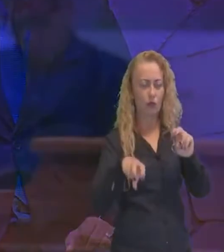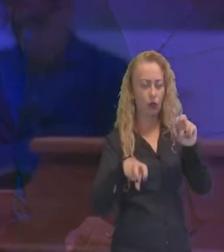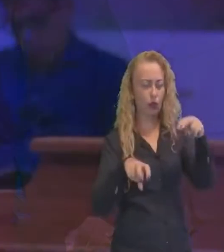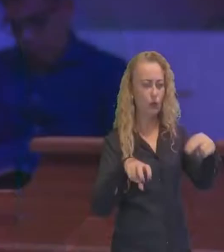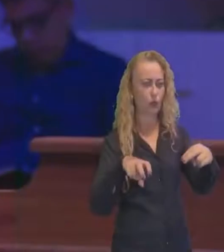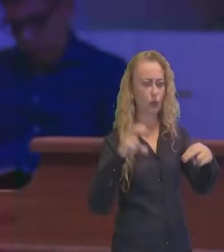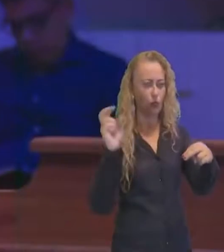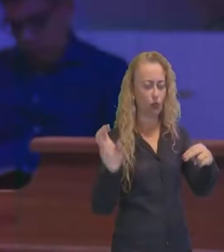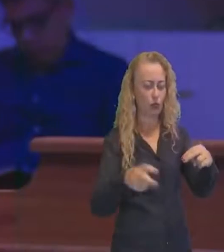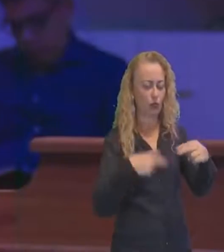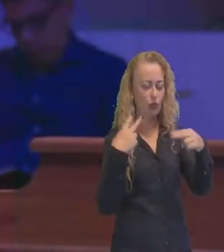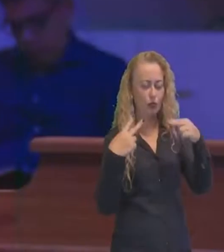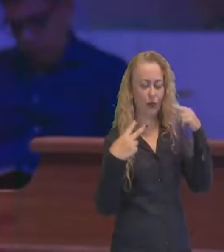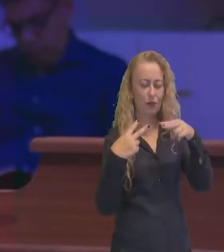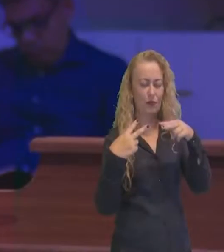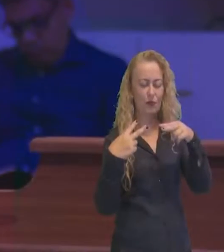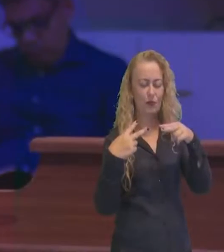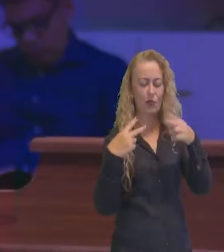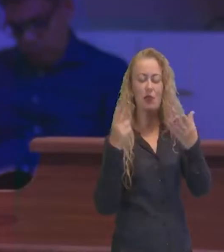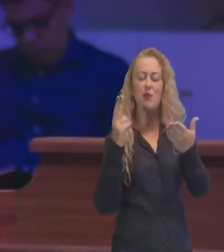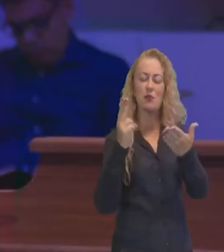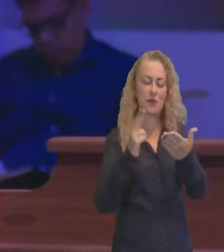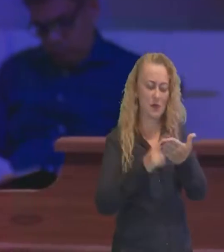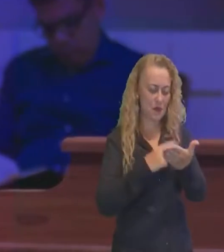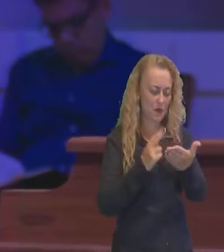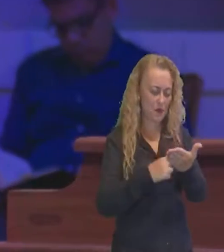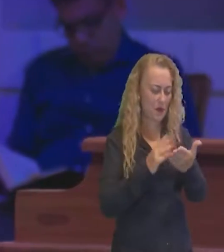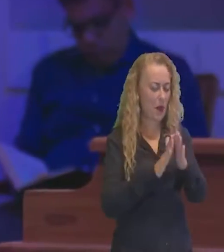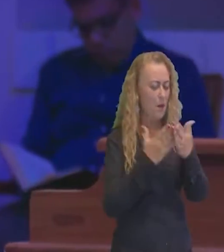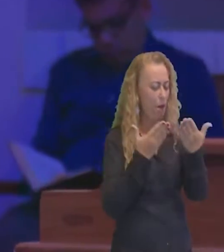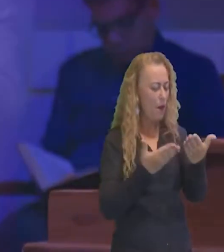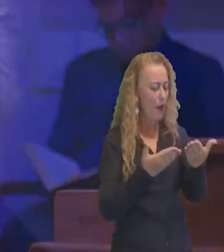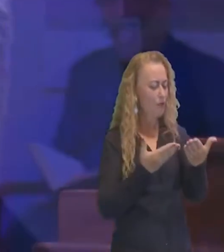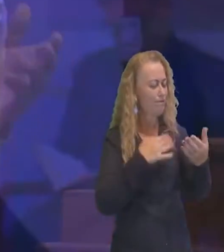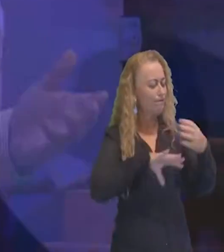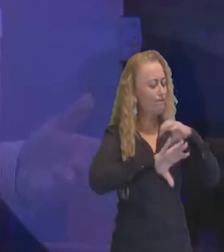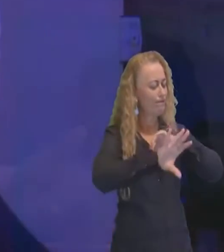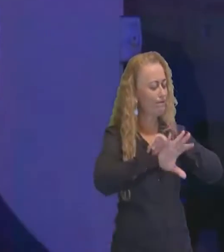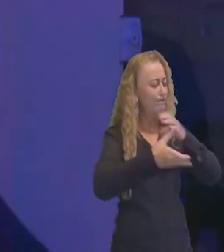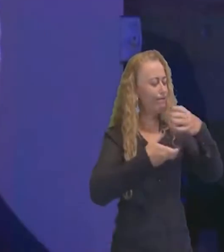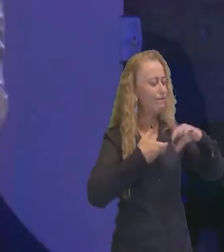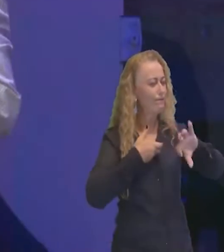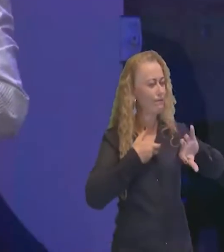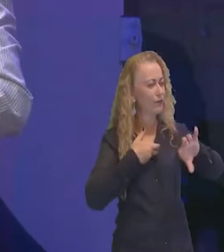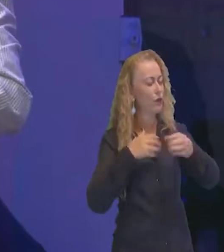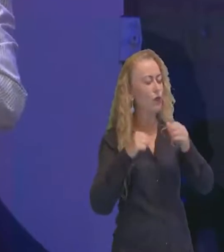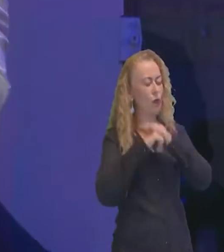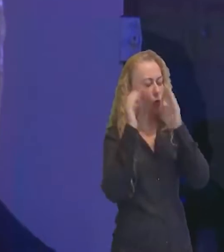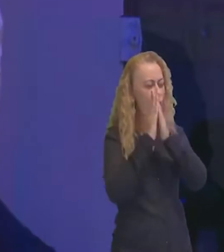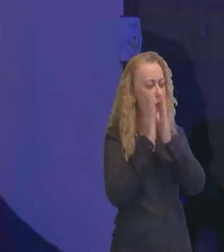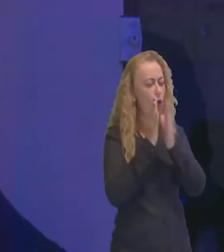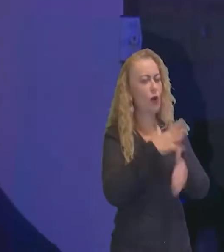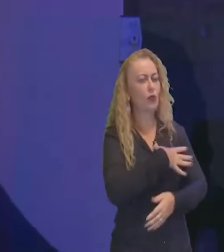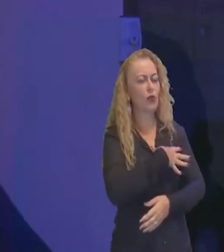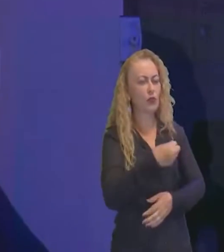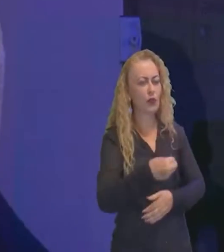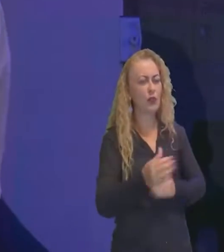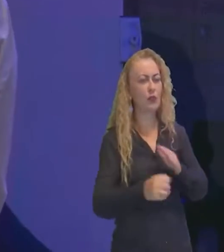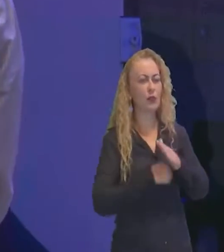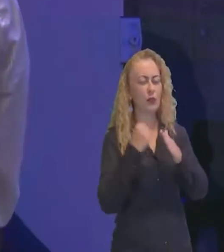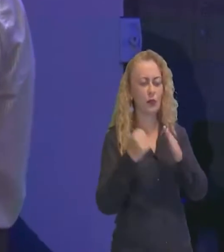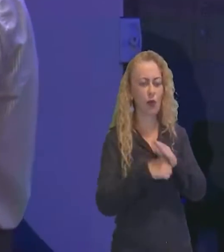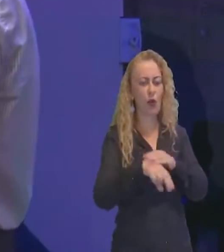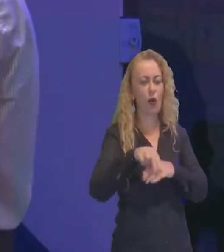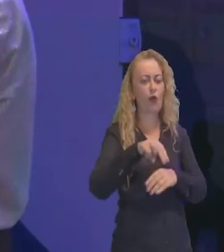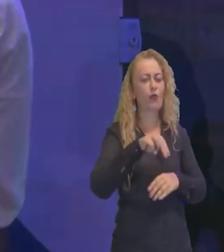você então lê a palavra, ali você compartilha, ali você ora pelos filhos, ali você ora pelos